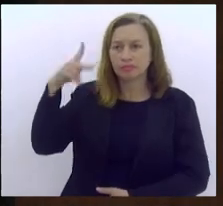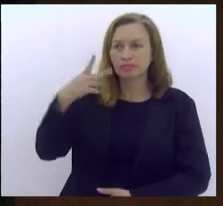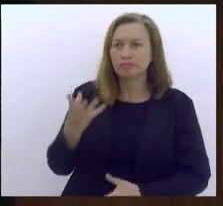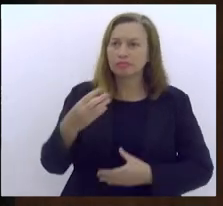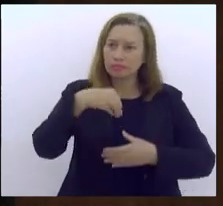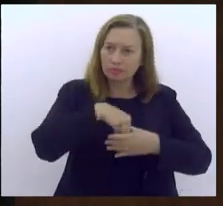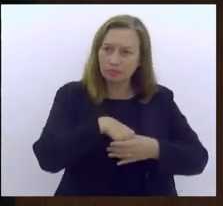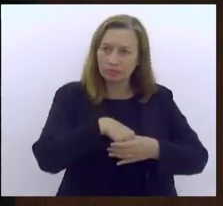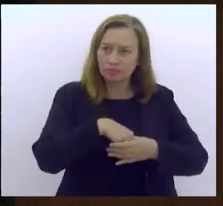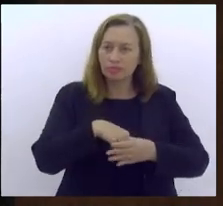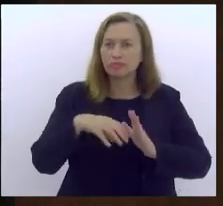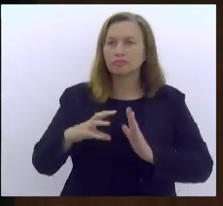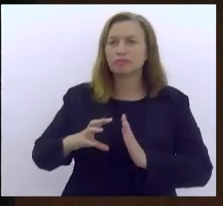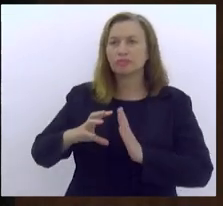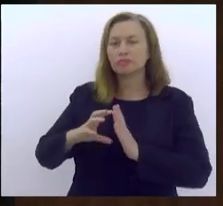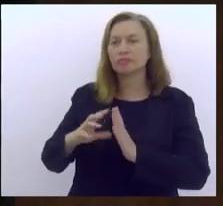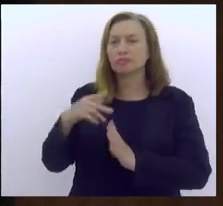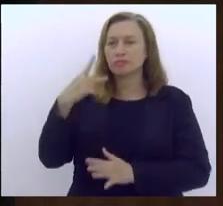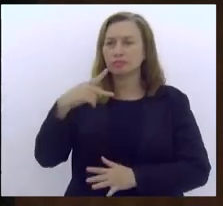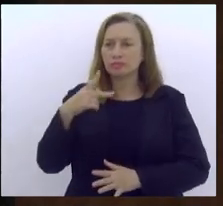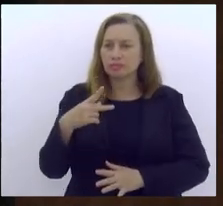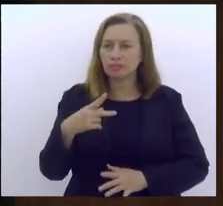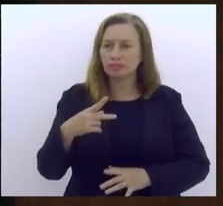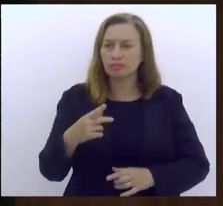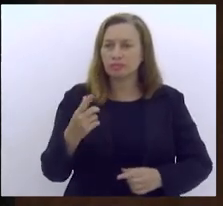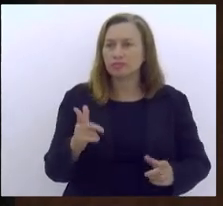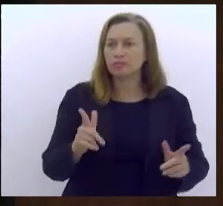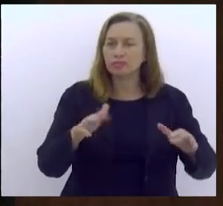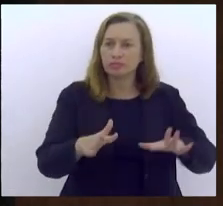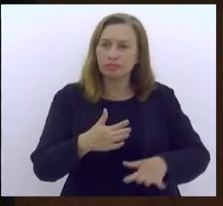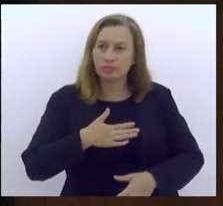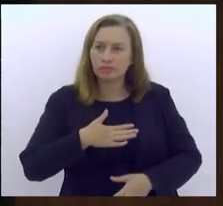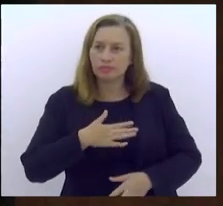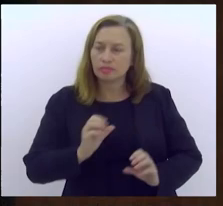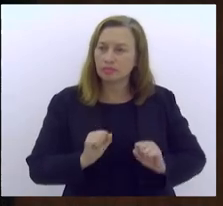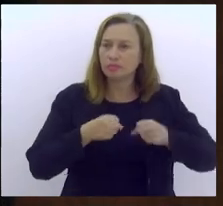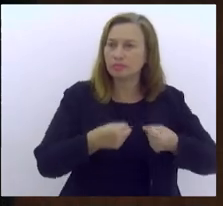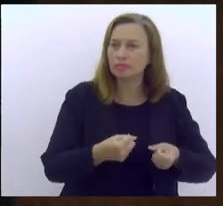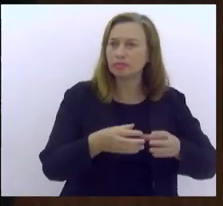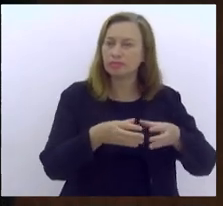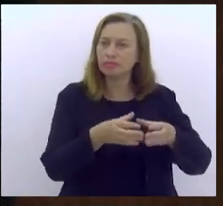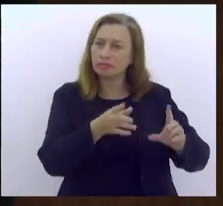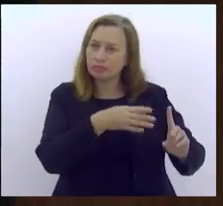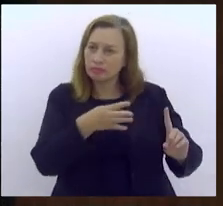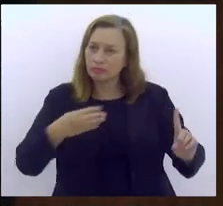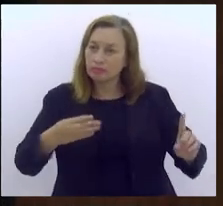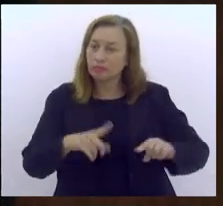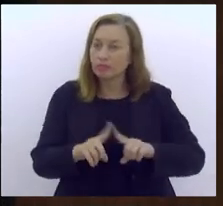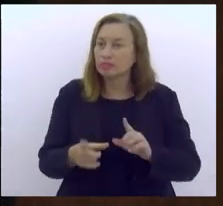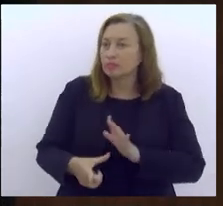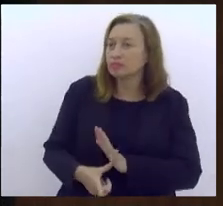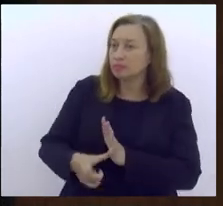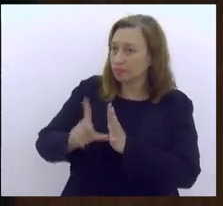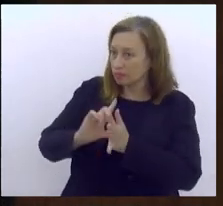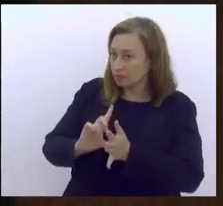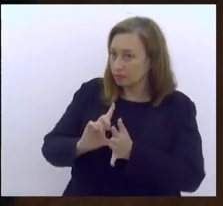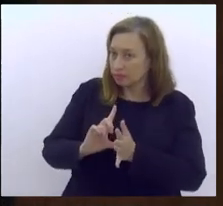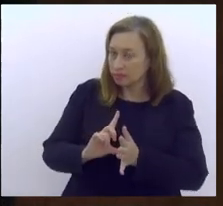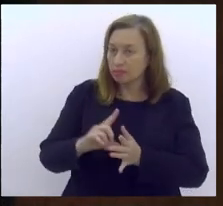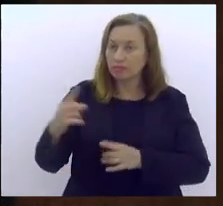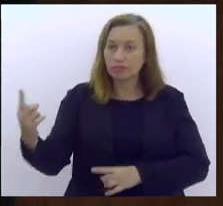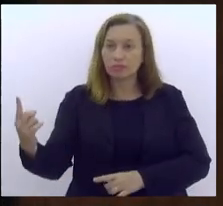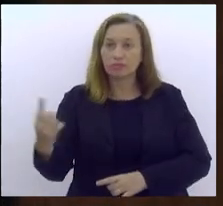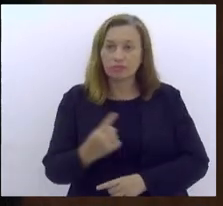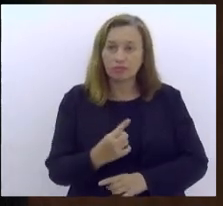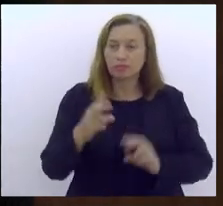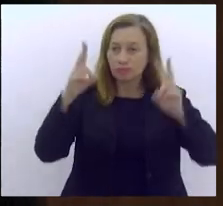seu espectro político ideológico diferente do meu, faz a defesa da comunidade LGBTQIA+. Vale ressaltar que, antes, inclusive, da matéria vir